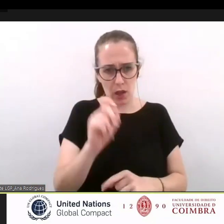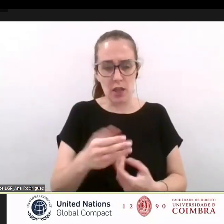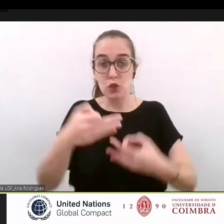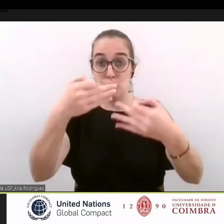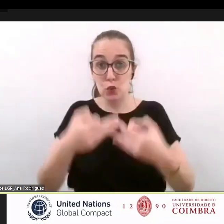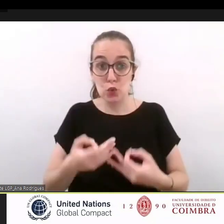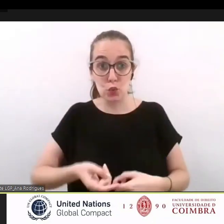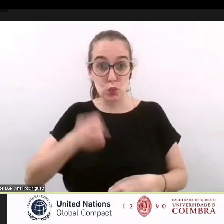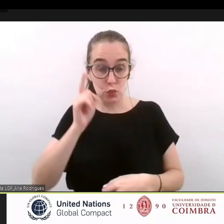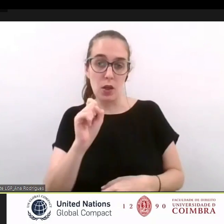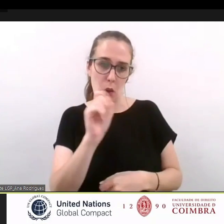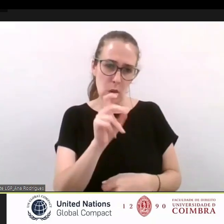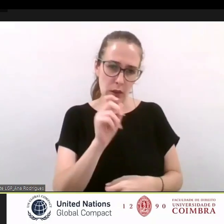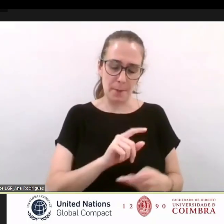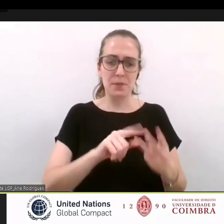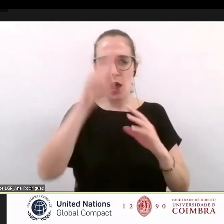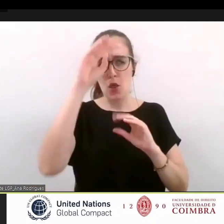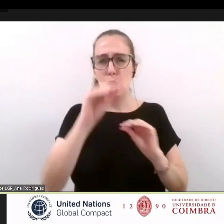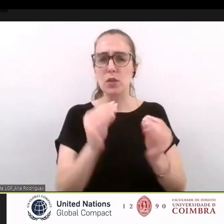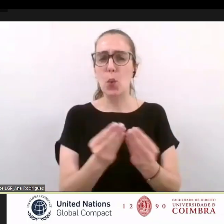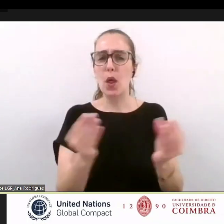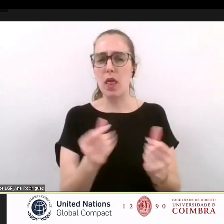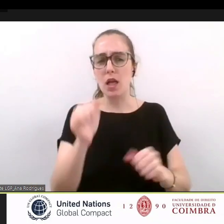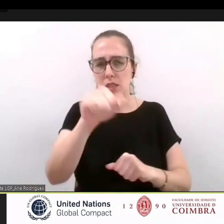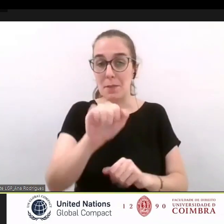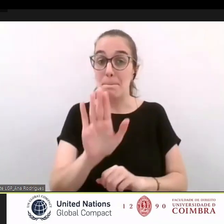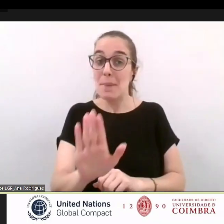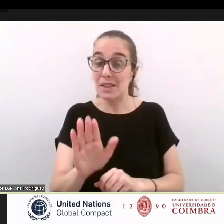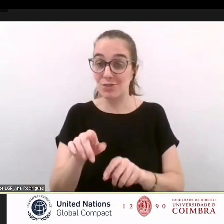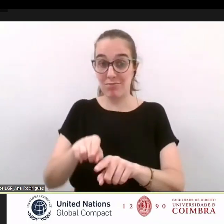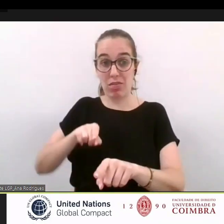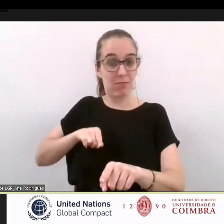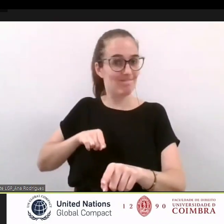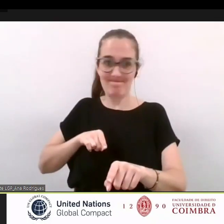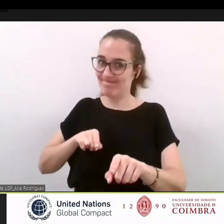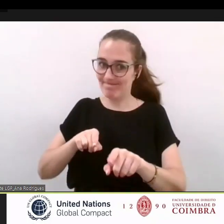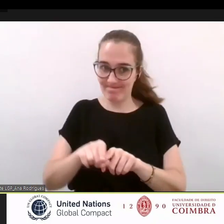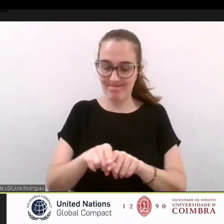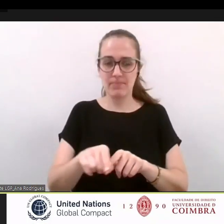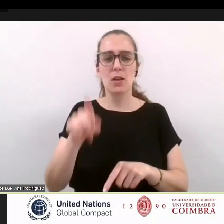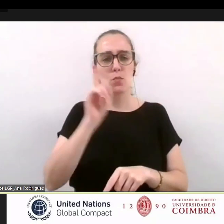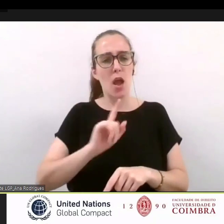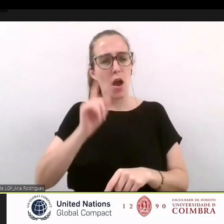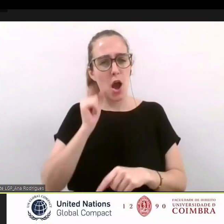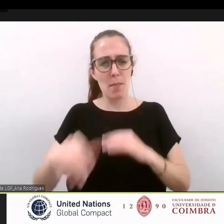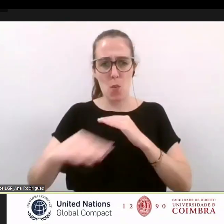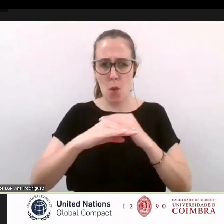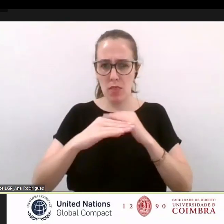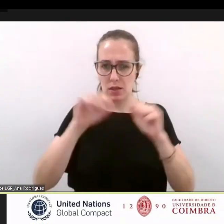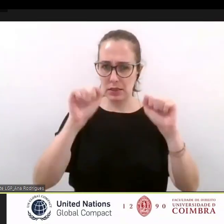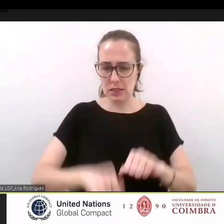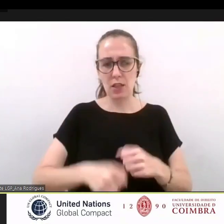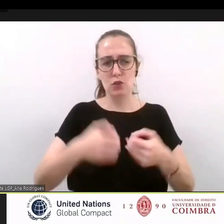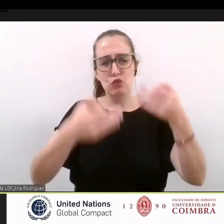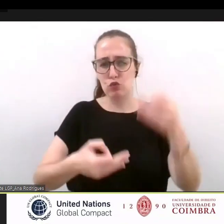injustiças. Educação de qualidade, sim, mais uma vez, sem injustiças. Igualdade de género, também sem